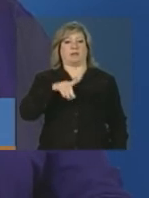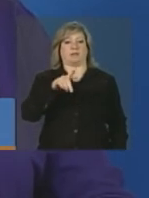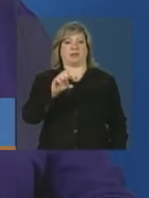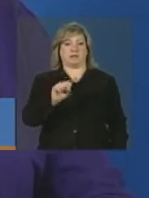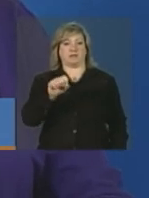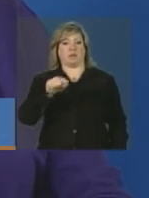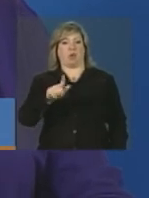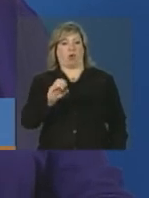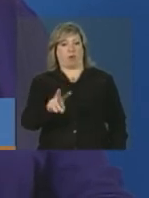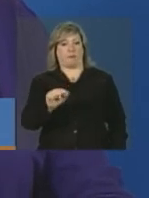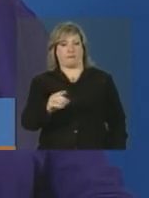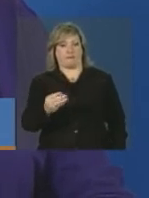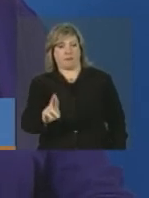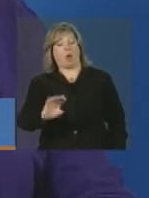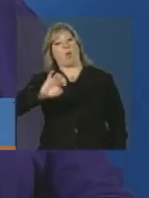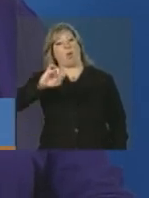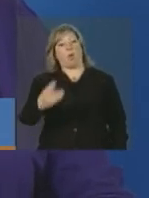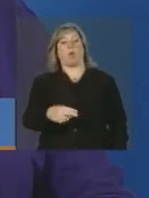redes.suas@mds.gov.br ou